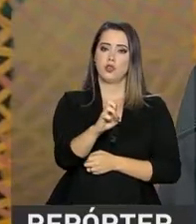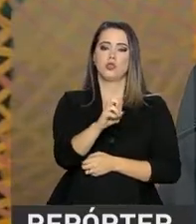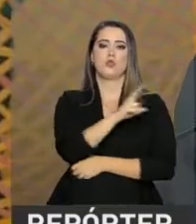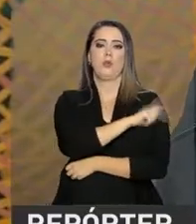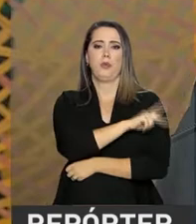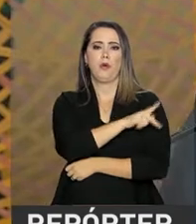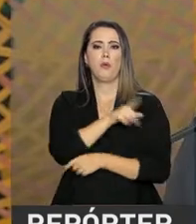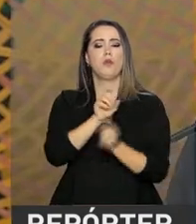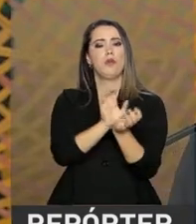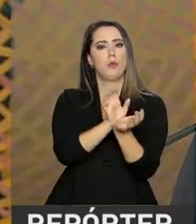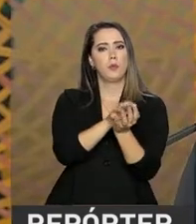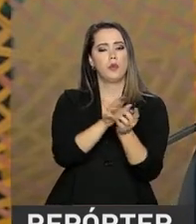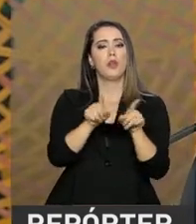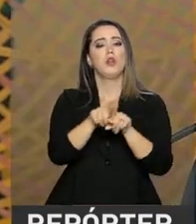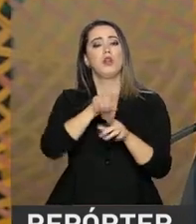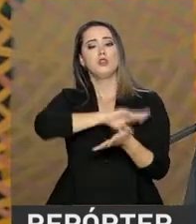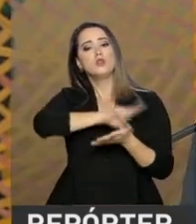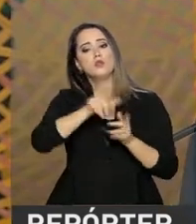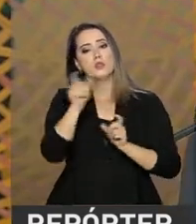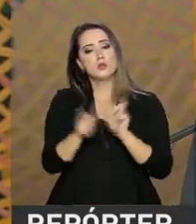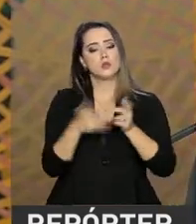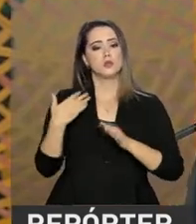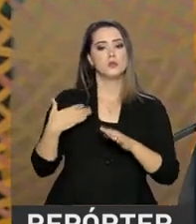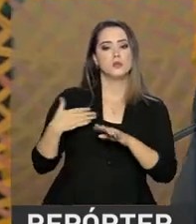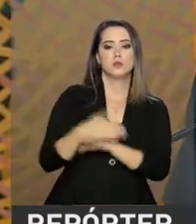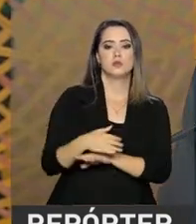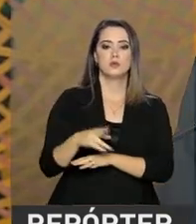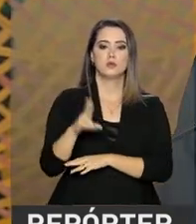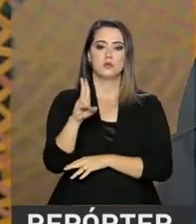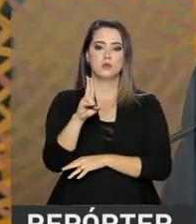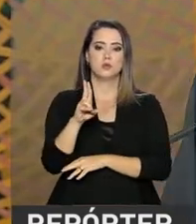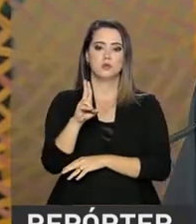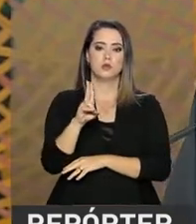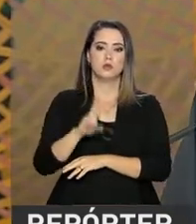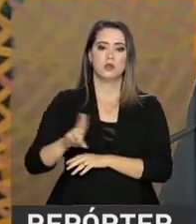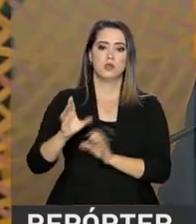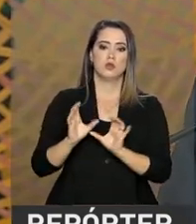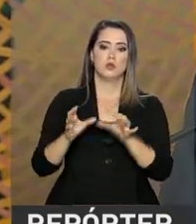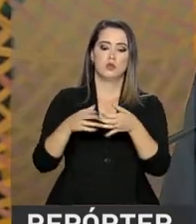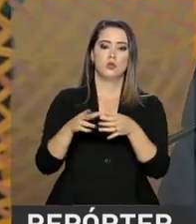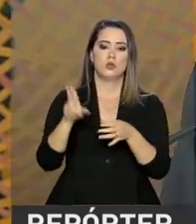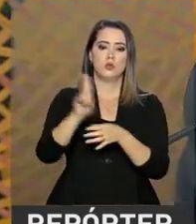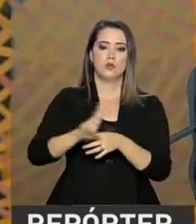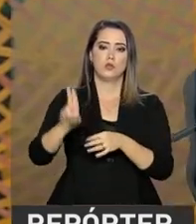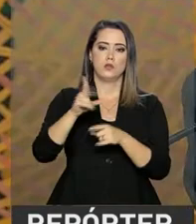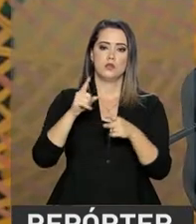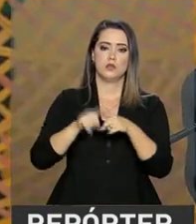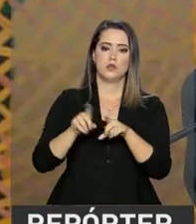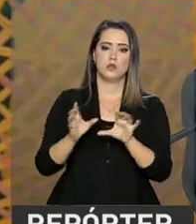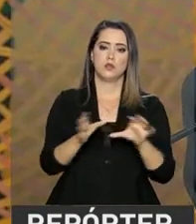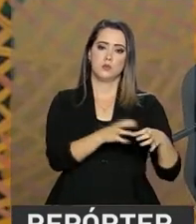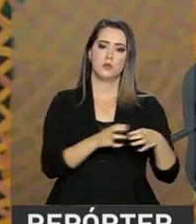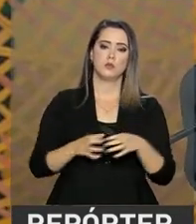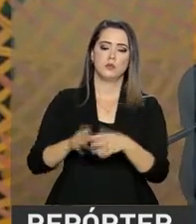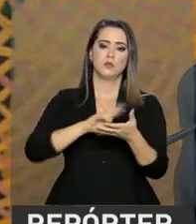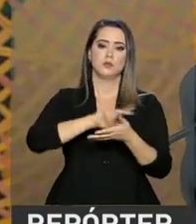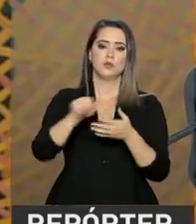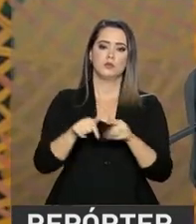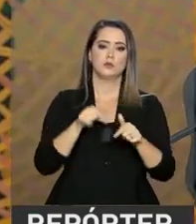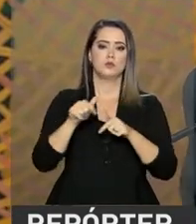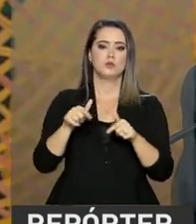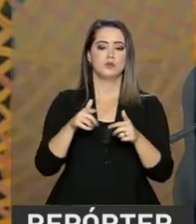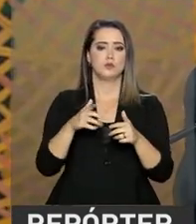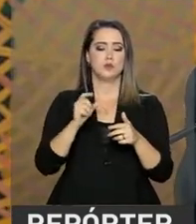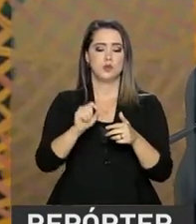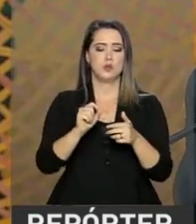seguramente muita gente é vai poder entrar nesta área é exatamente além de outras áreas na atividade